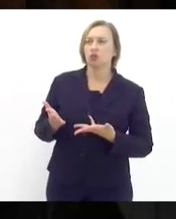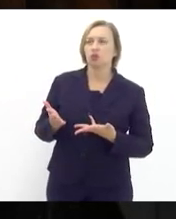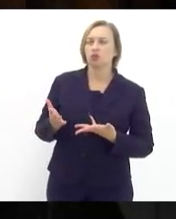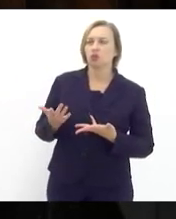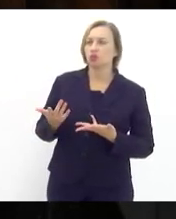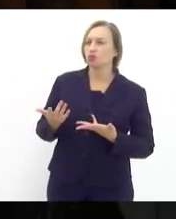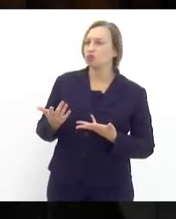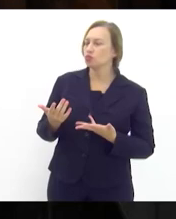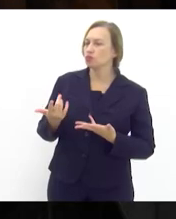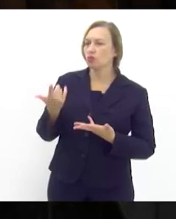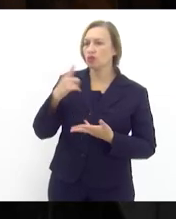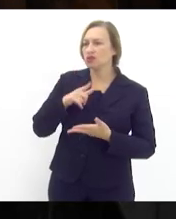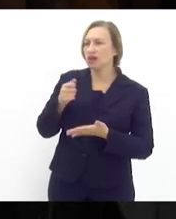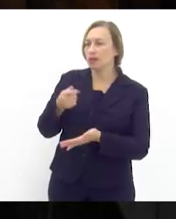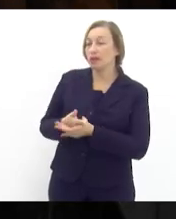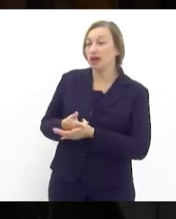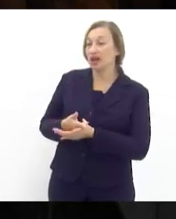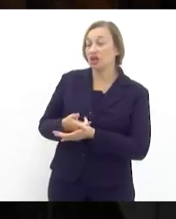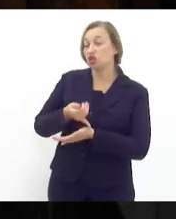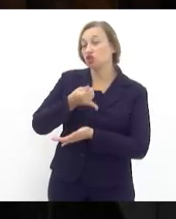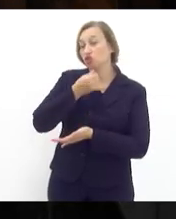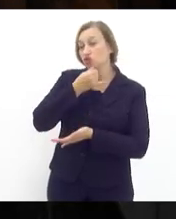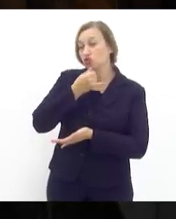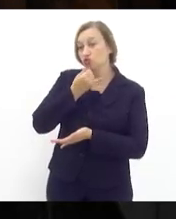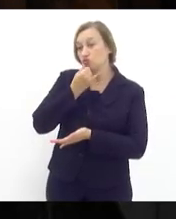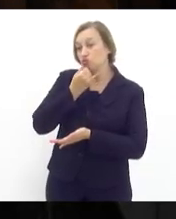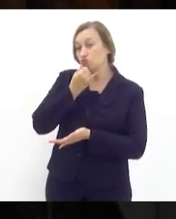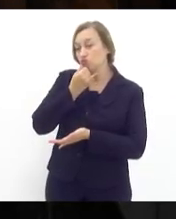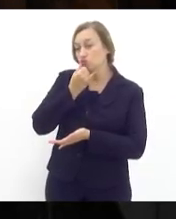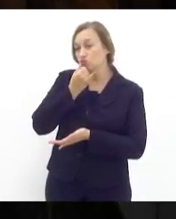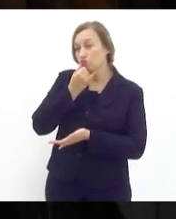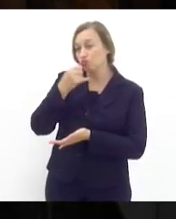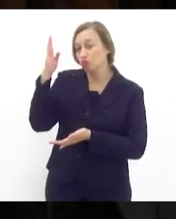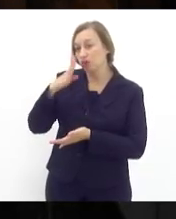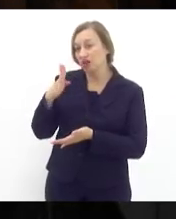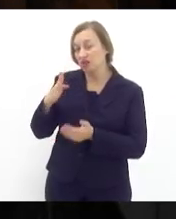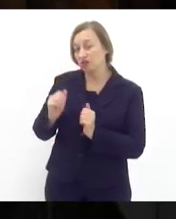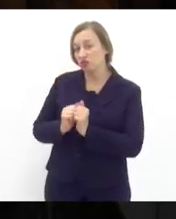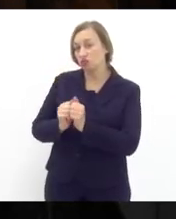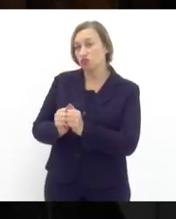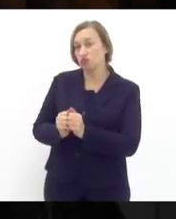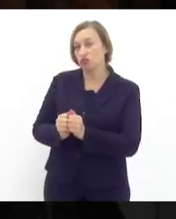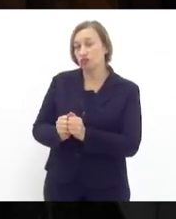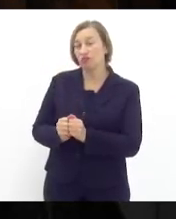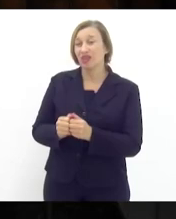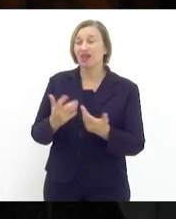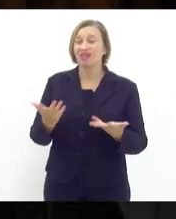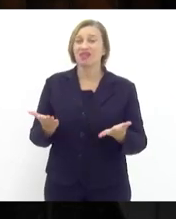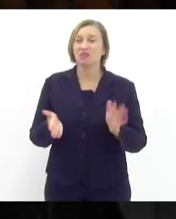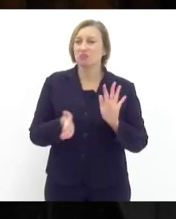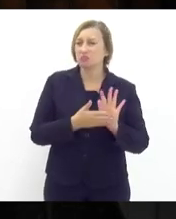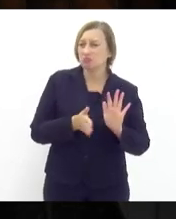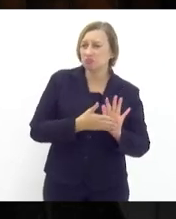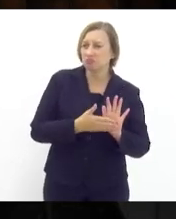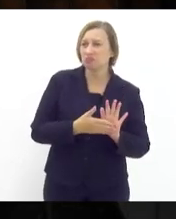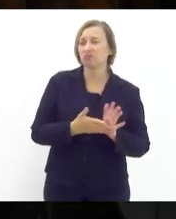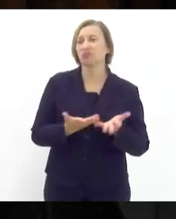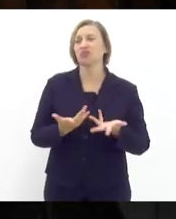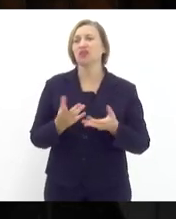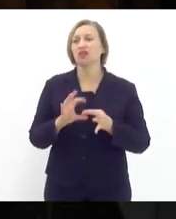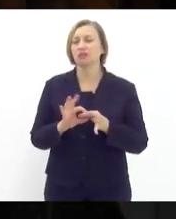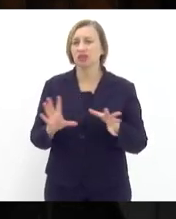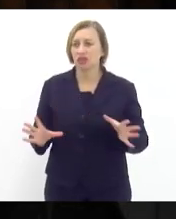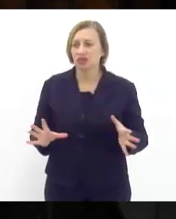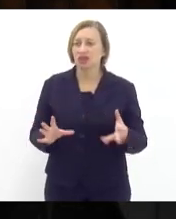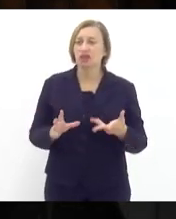vai junto então senhor presidente Nessa proposta autorizativas simbólica é